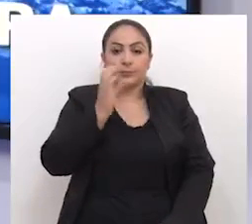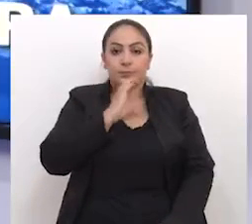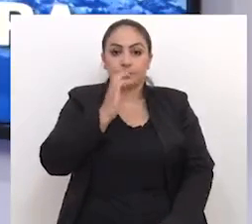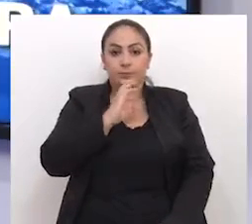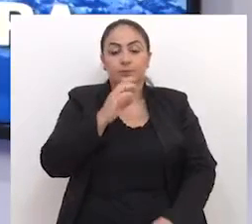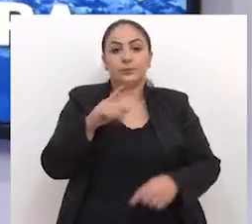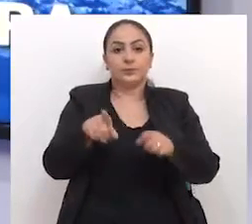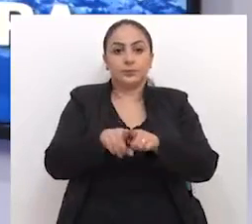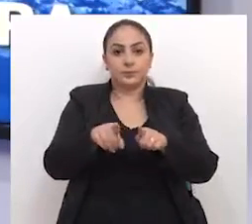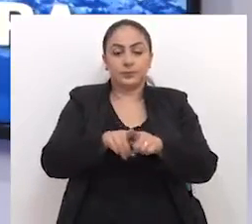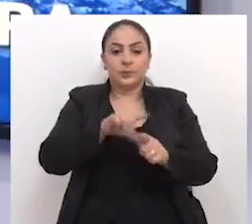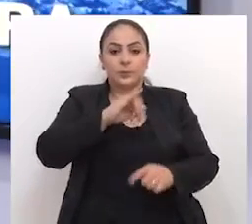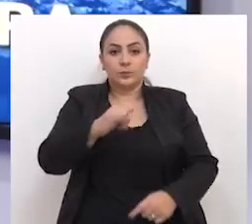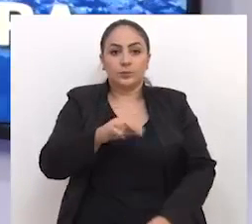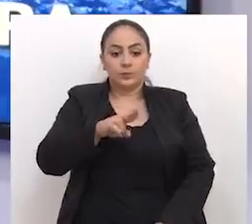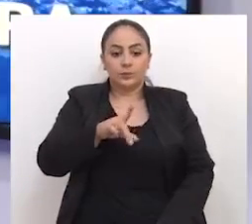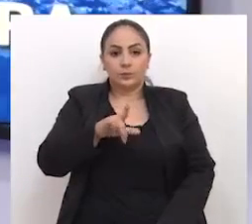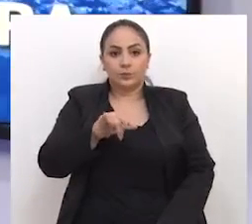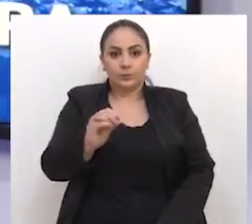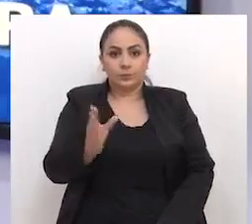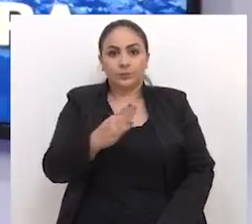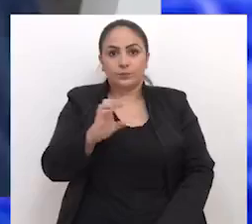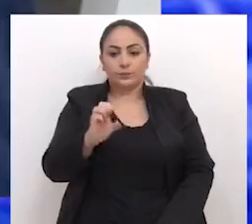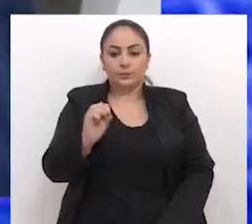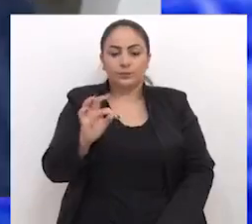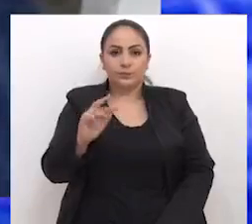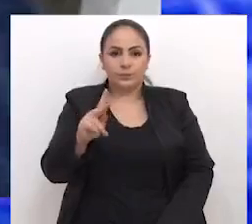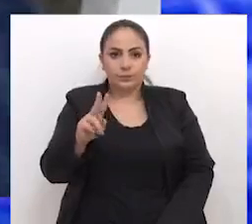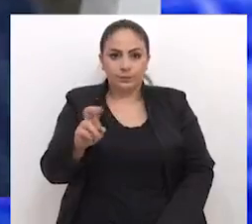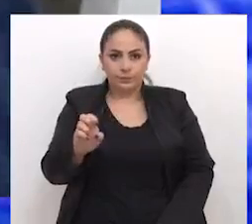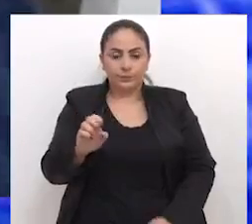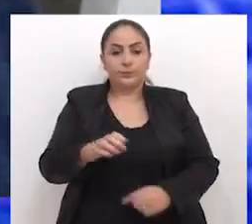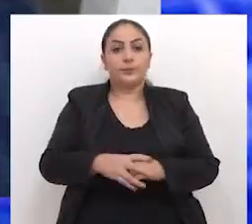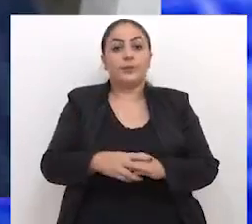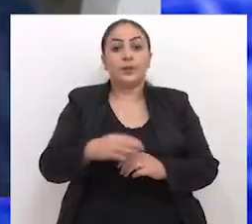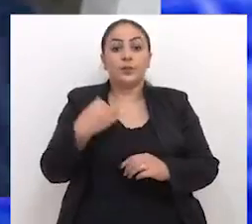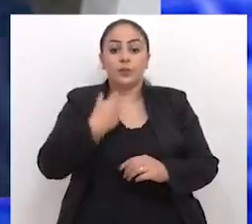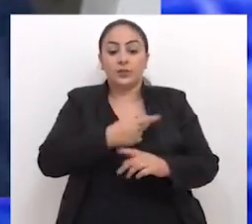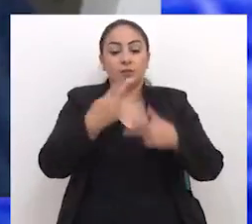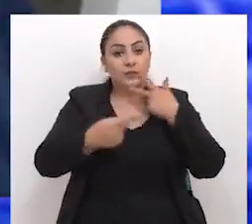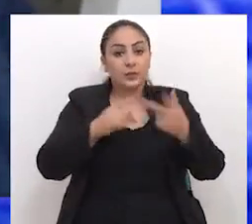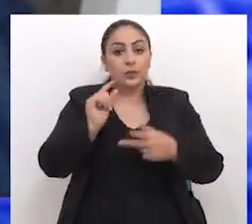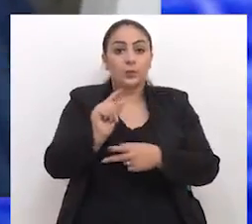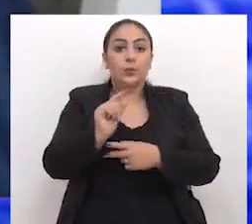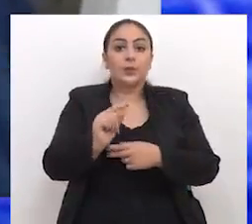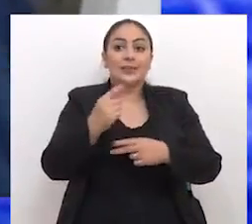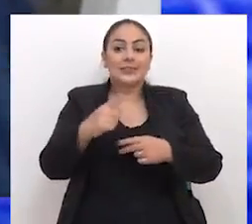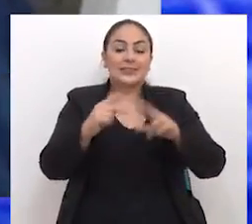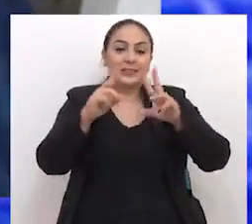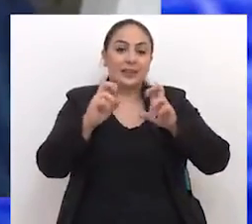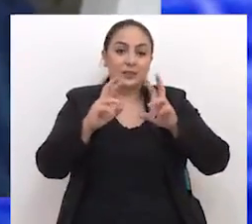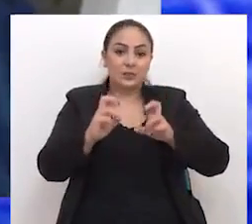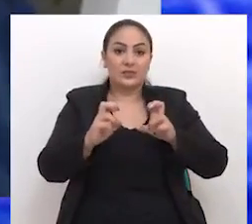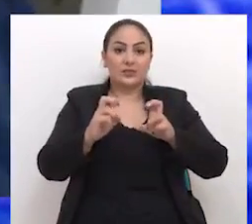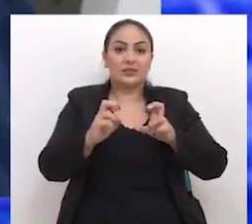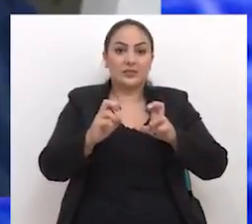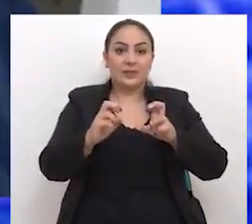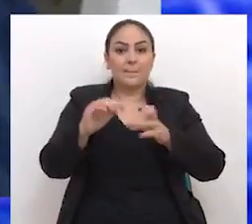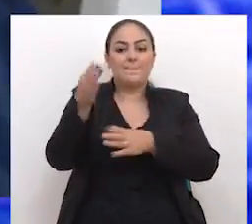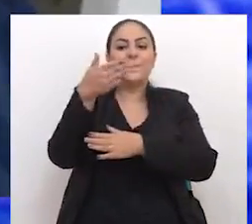de urgência e emergência Júlio Stobe. Gostaria de falar um pouquinho sobre essa questão